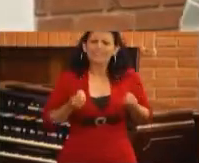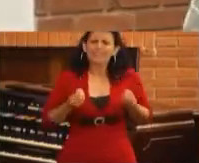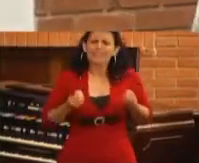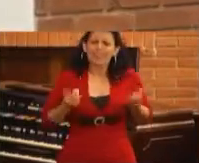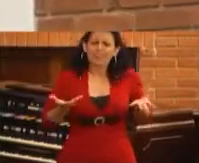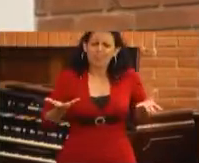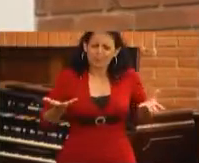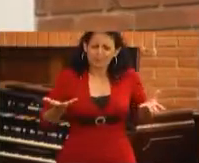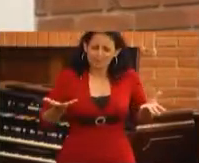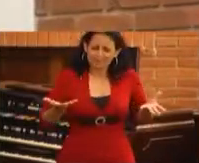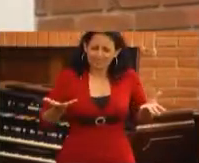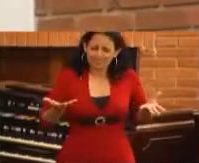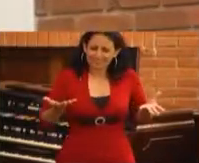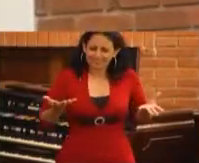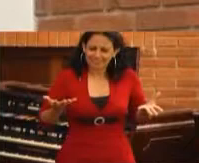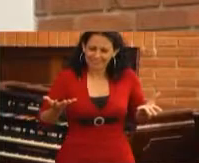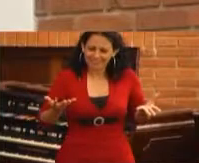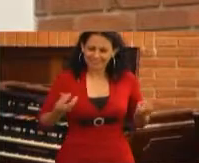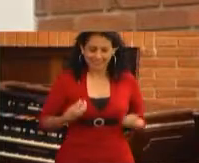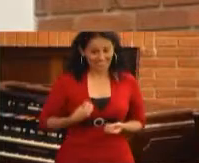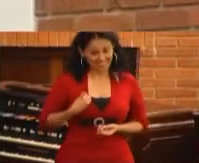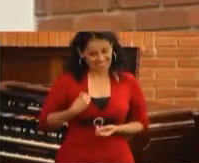É uma questão de vida,